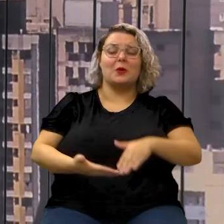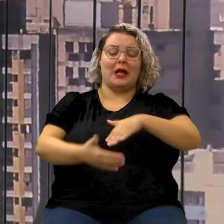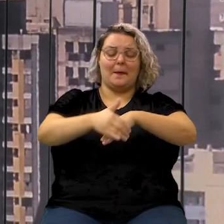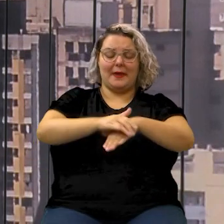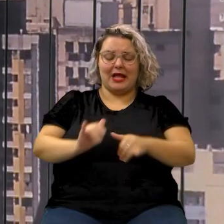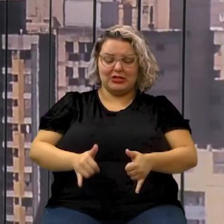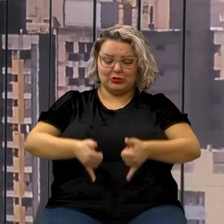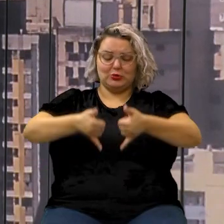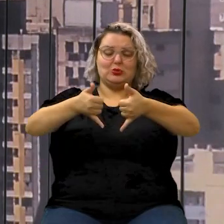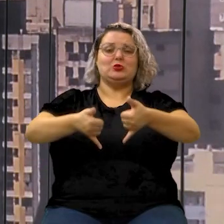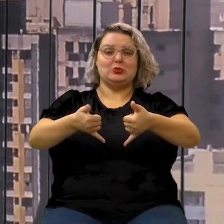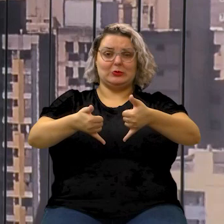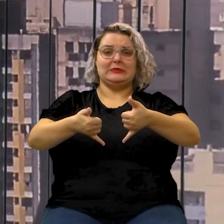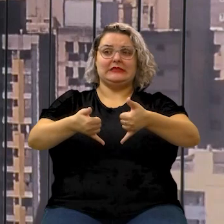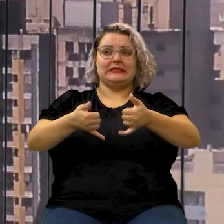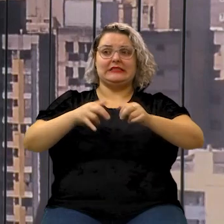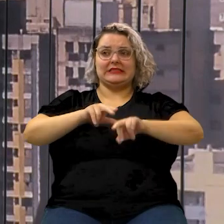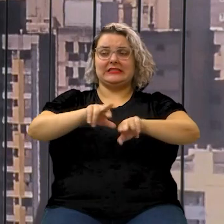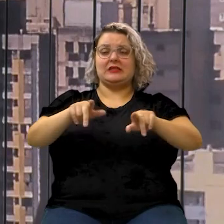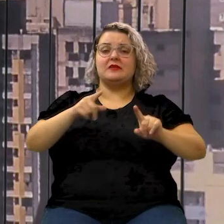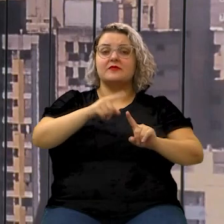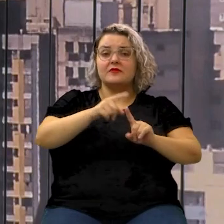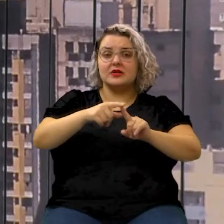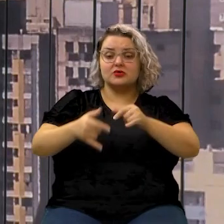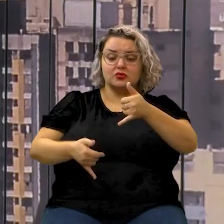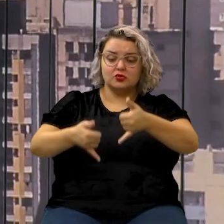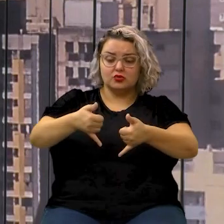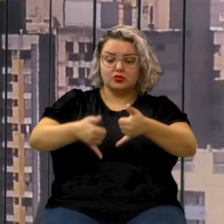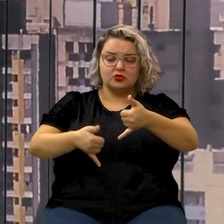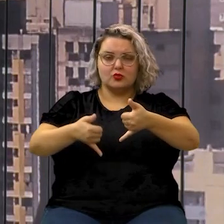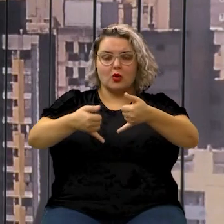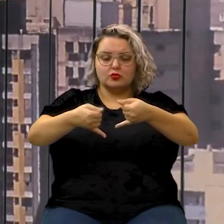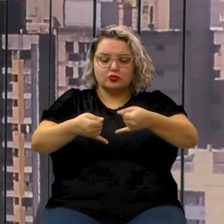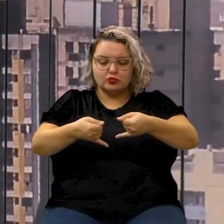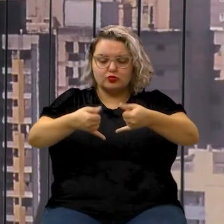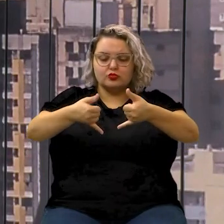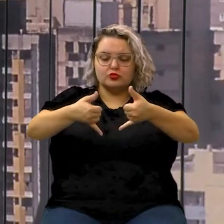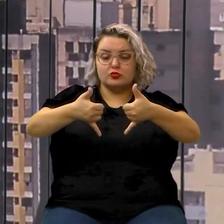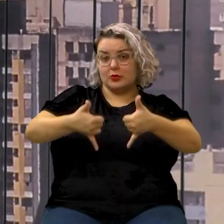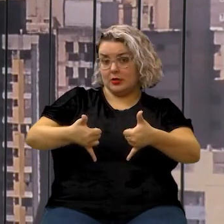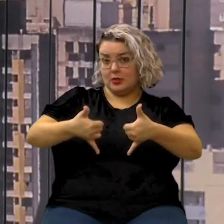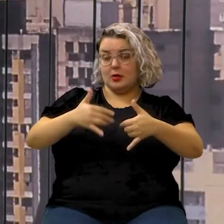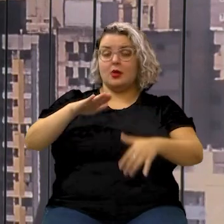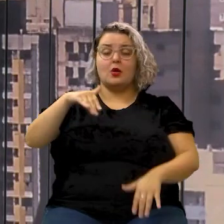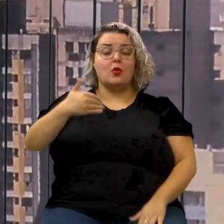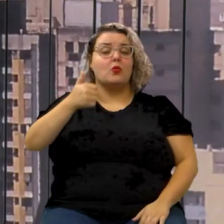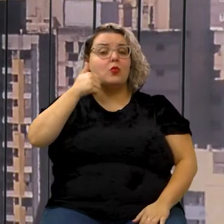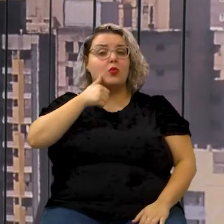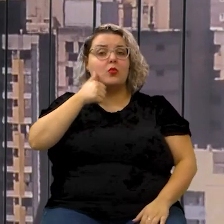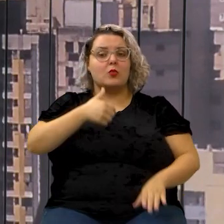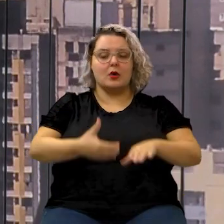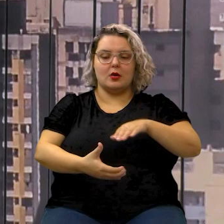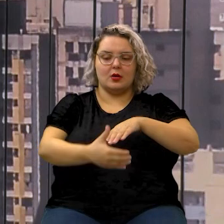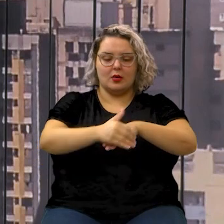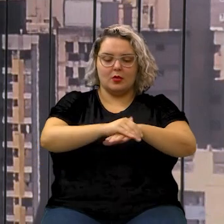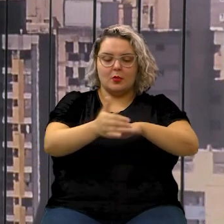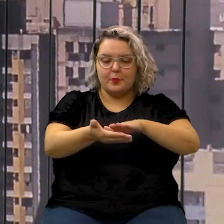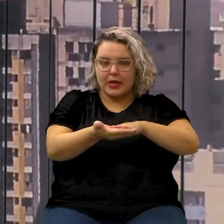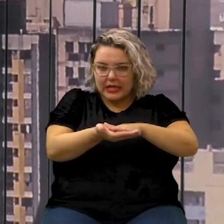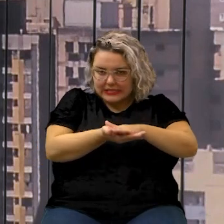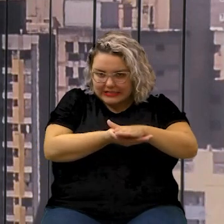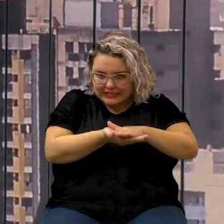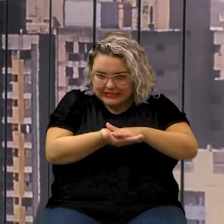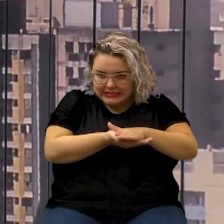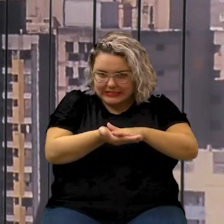coloca salto. A gente tem vários tipos de salto, mas no geral, quando a mulher sai dessa sapatilha aqui